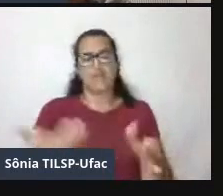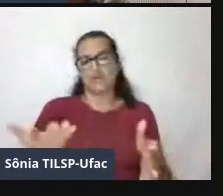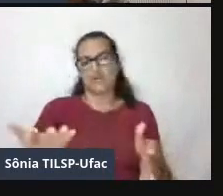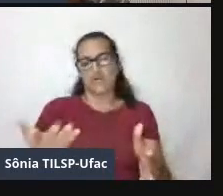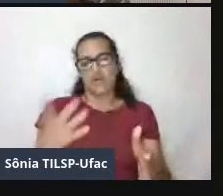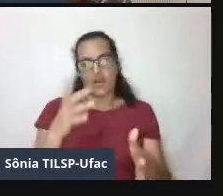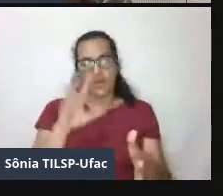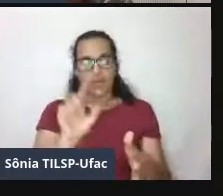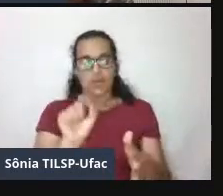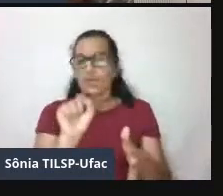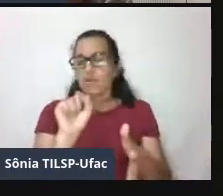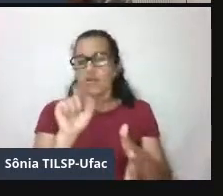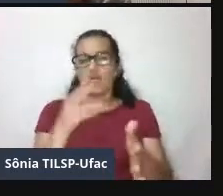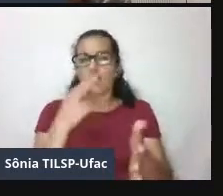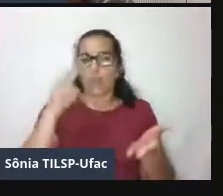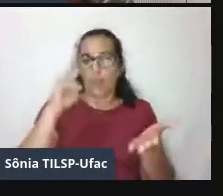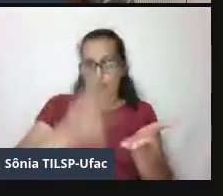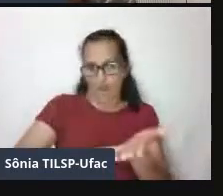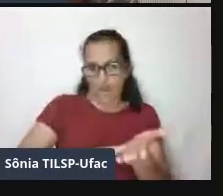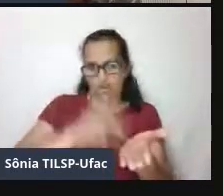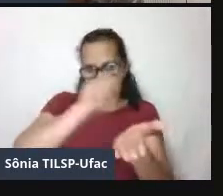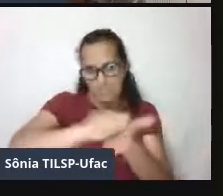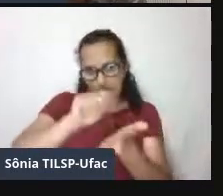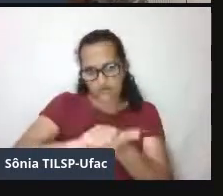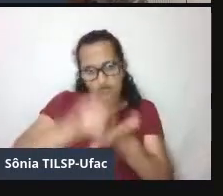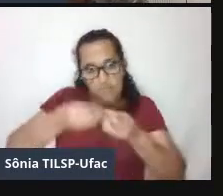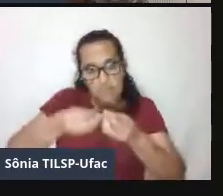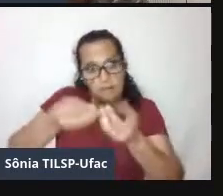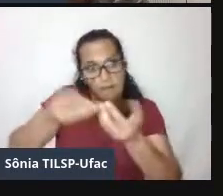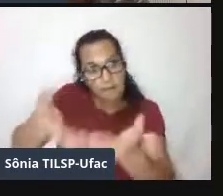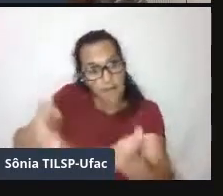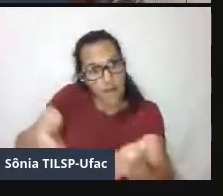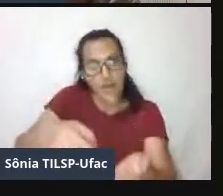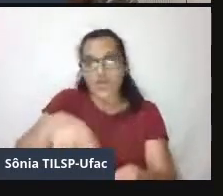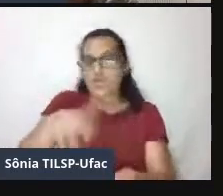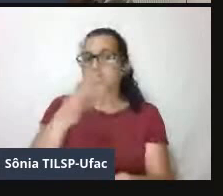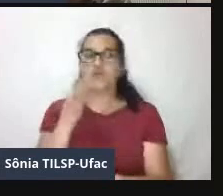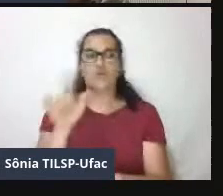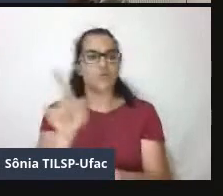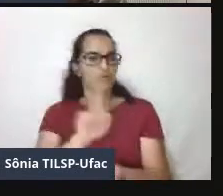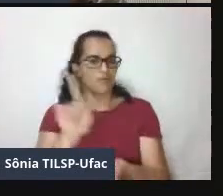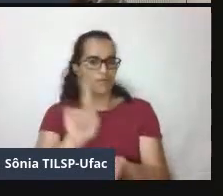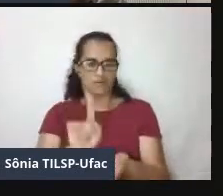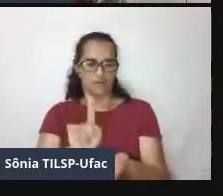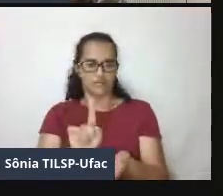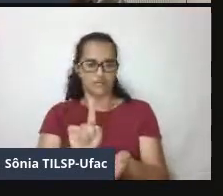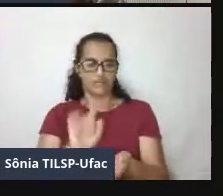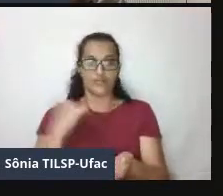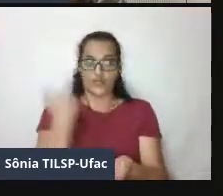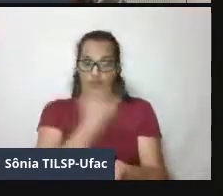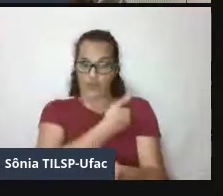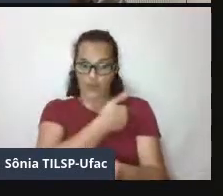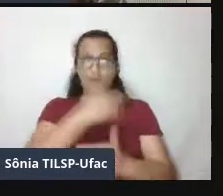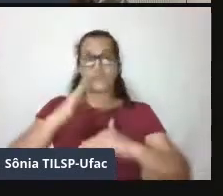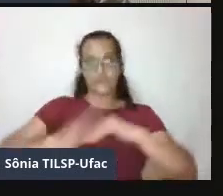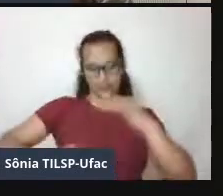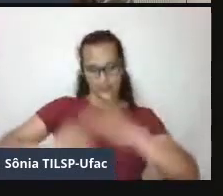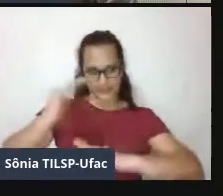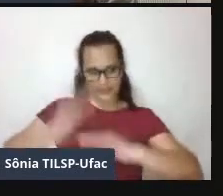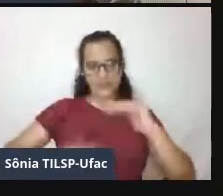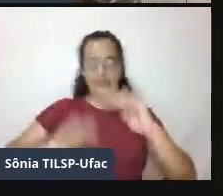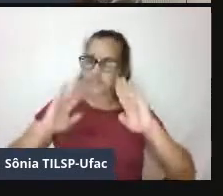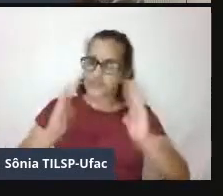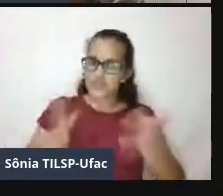uma carta, um bilhete, um verso, um poema, para alguém que você não conhecia, que nós, enquanto profissionais que já estávamos tendo contato com